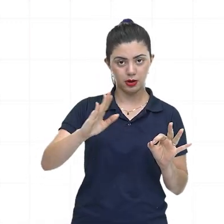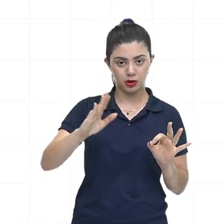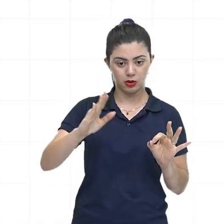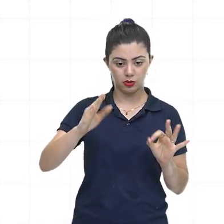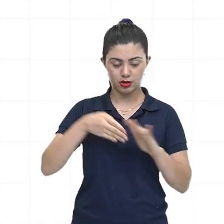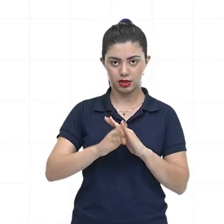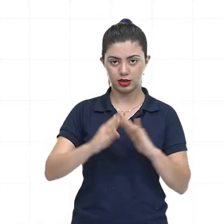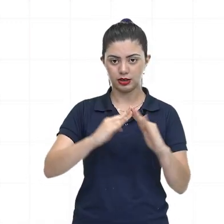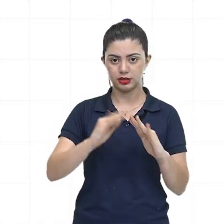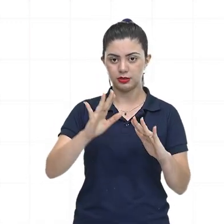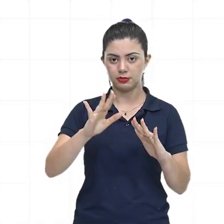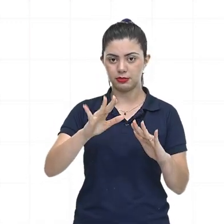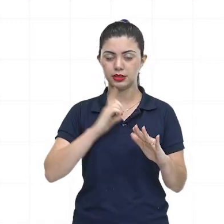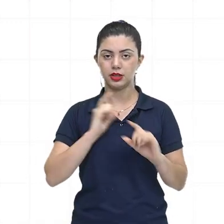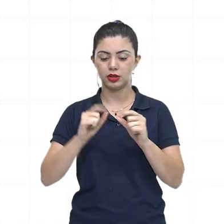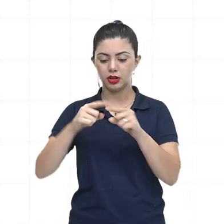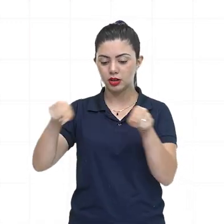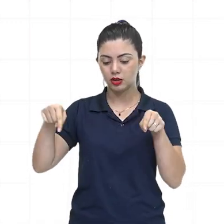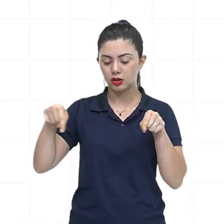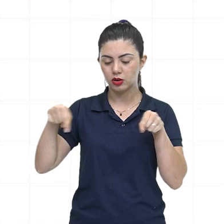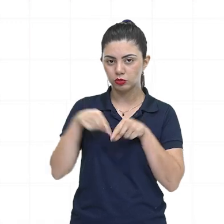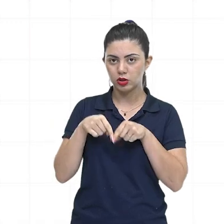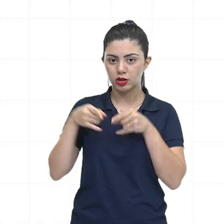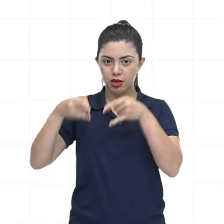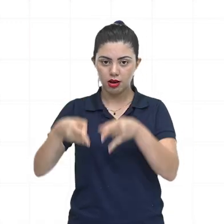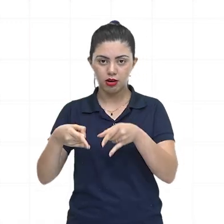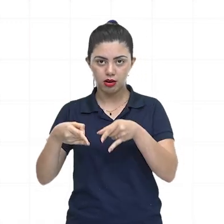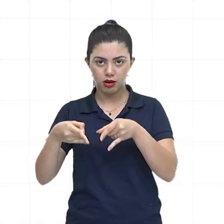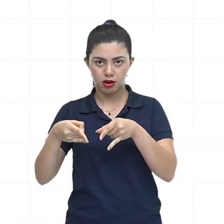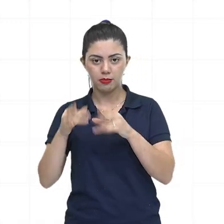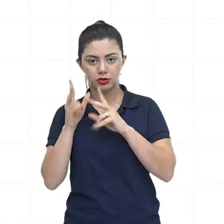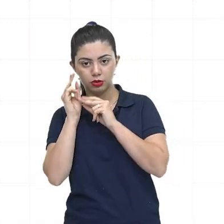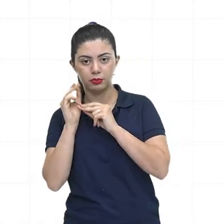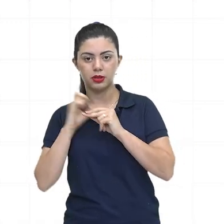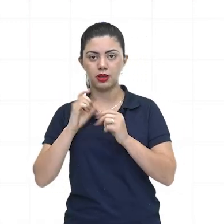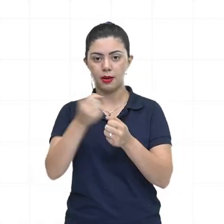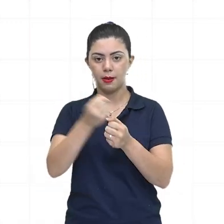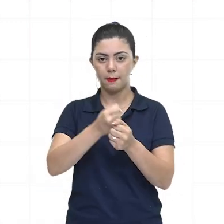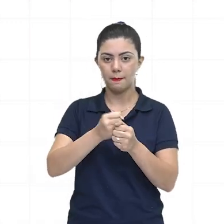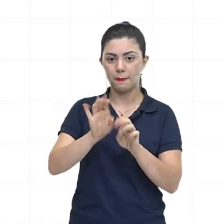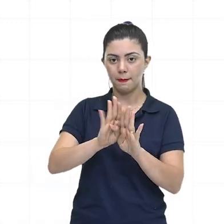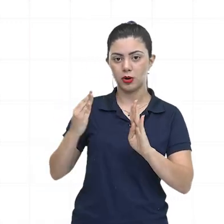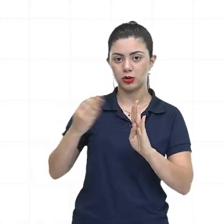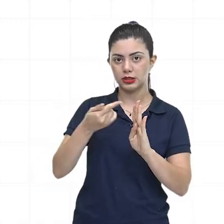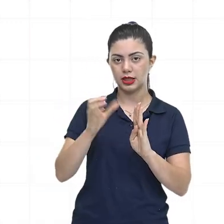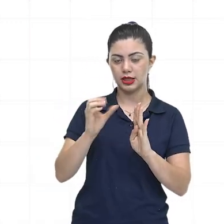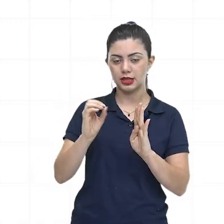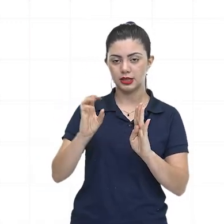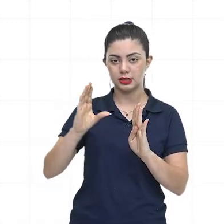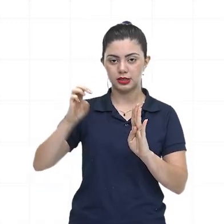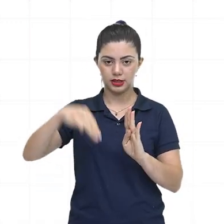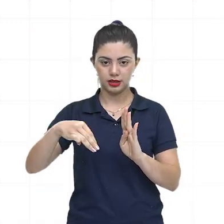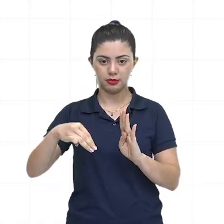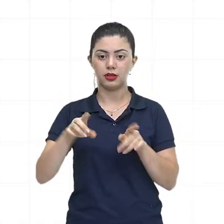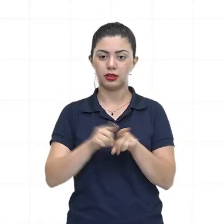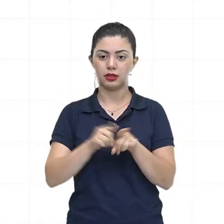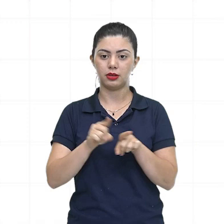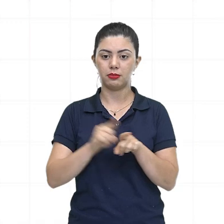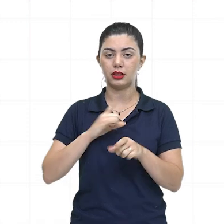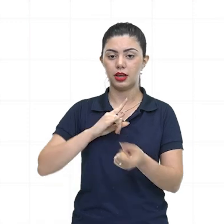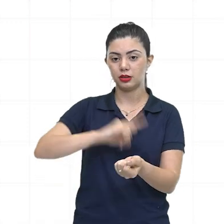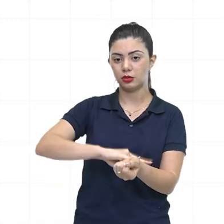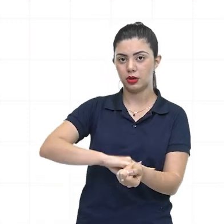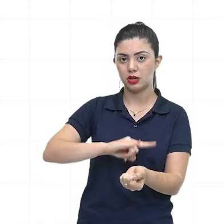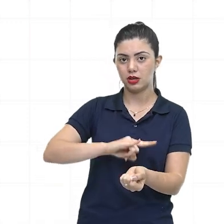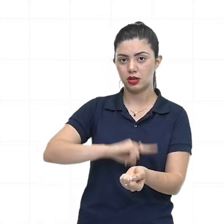quartos, medindo 70 centímetros de largura. E temos aqui a porta de um banheiro, que possui